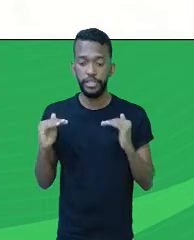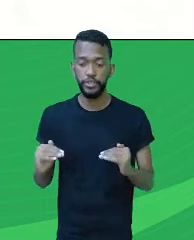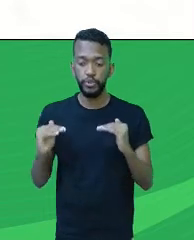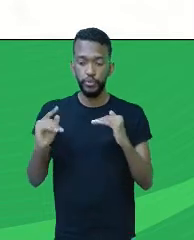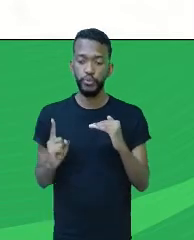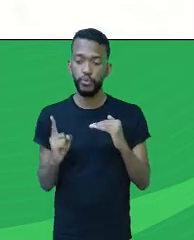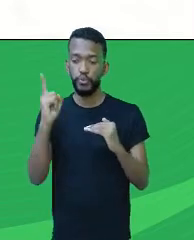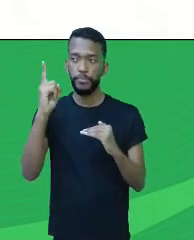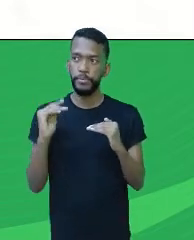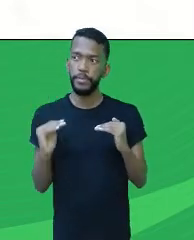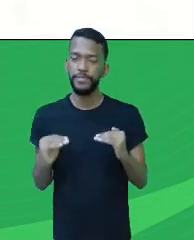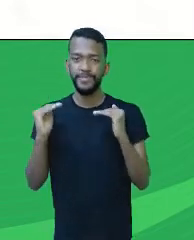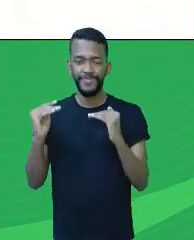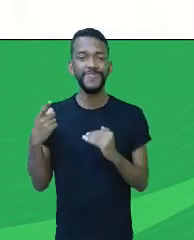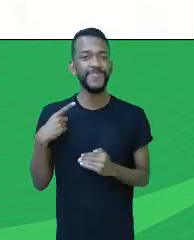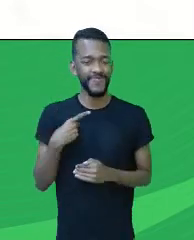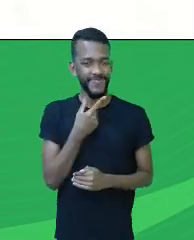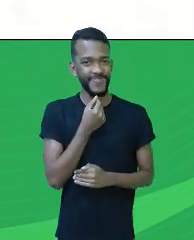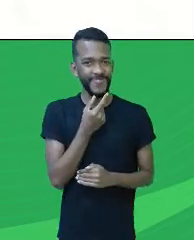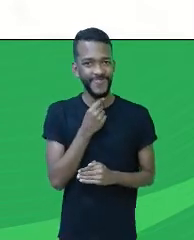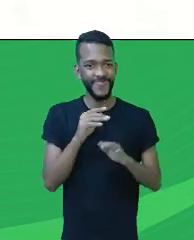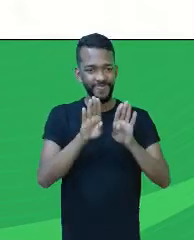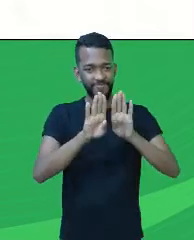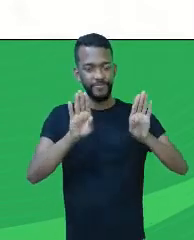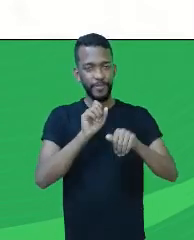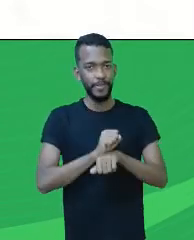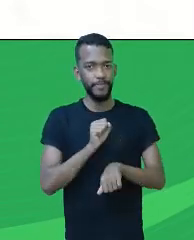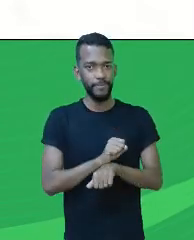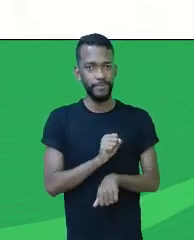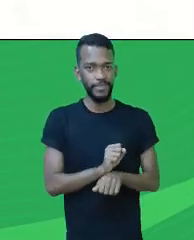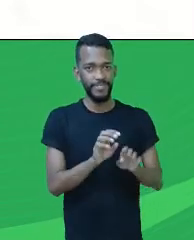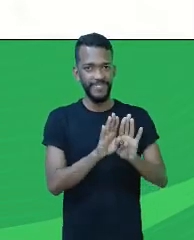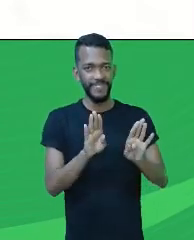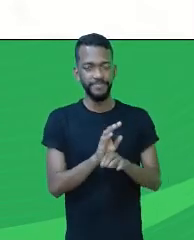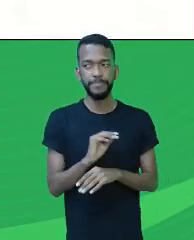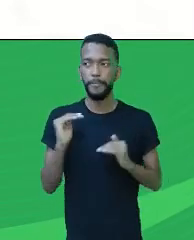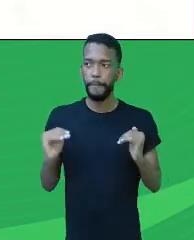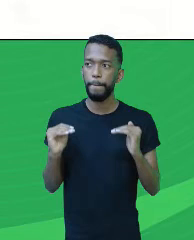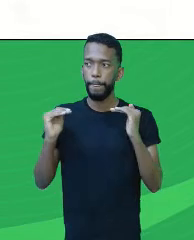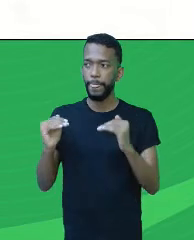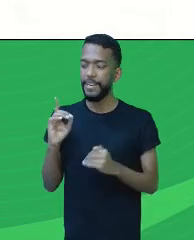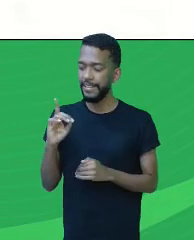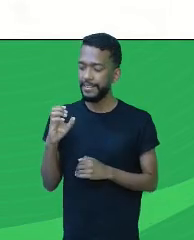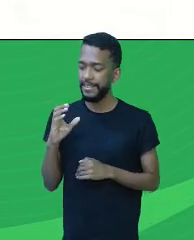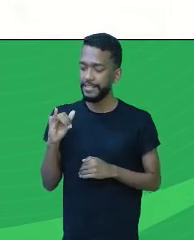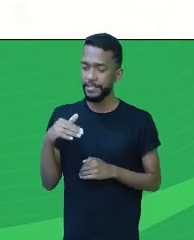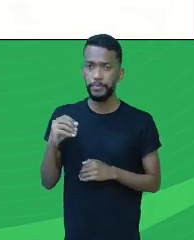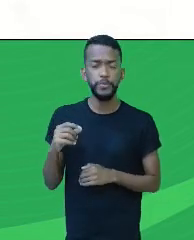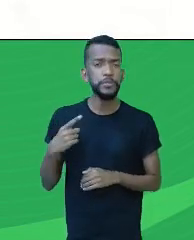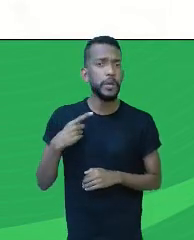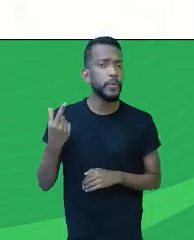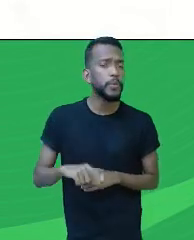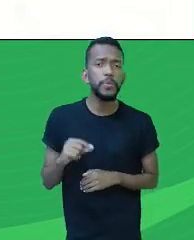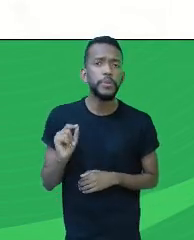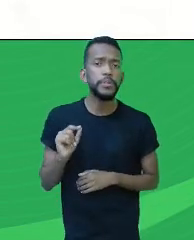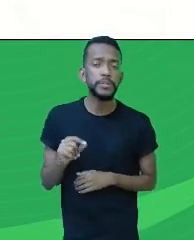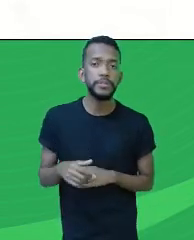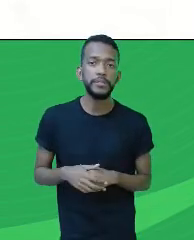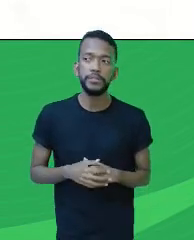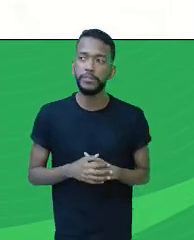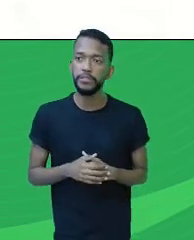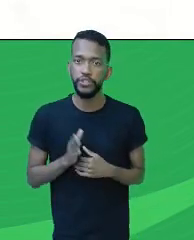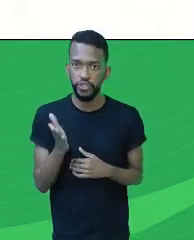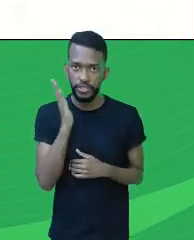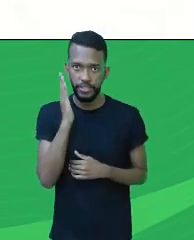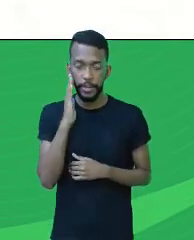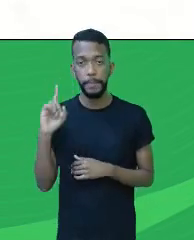subindo. Olha lá o rapaz na porta do elevador no próximo andar. Depois de 10º, qual é o andar? Já